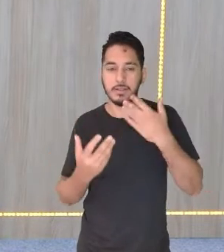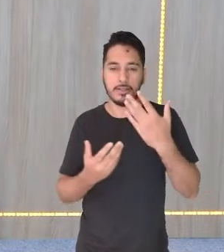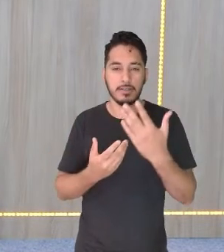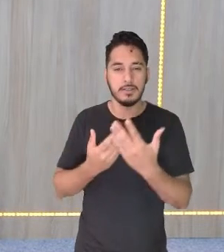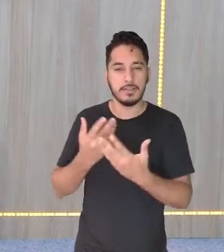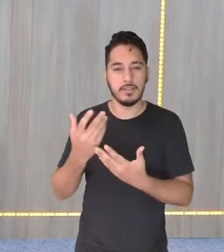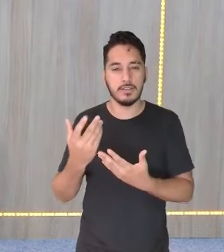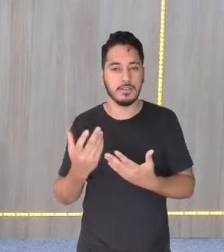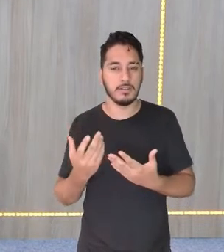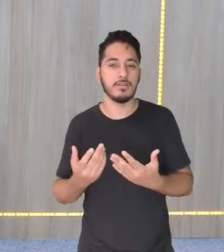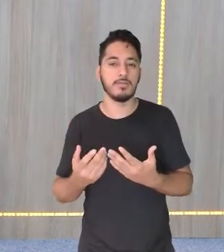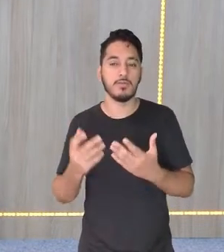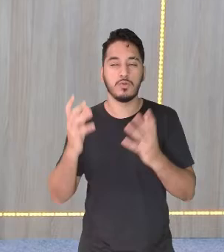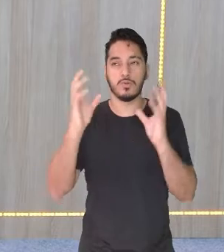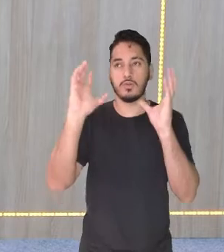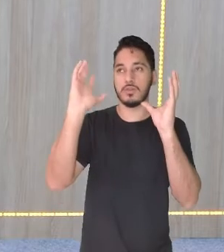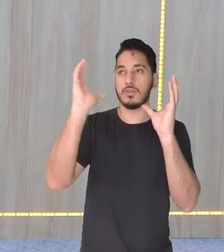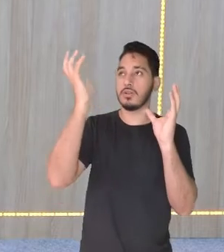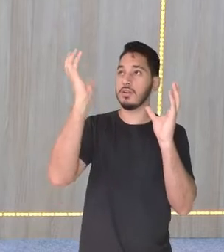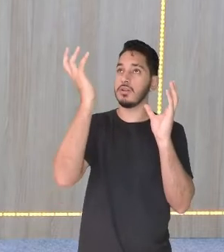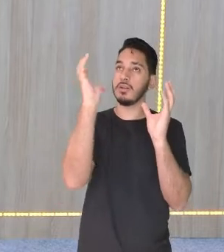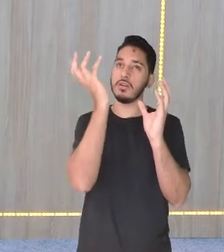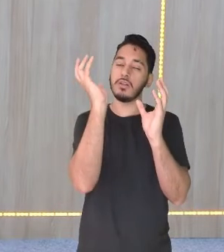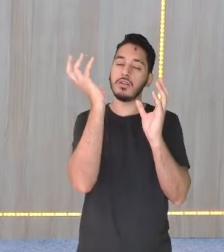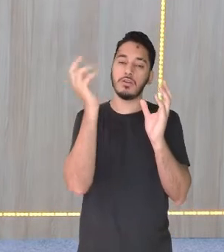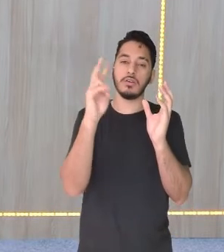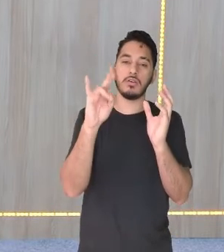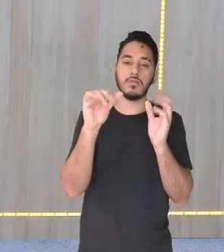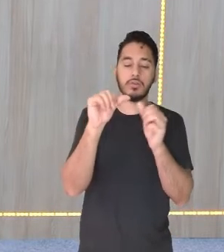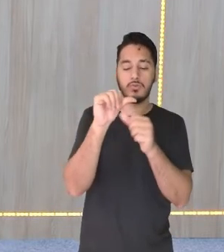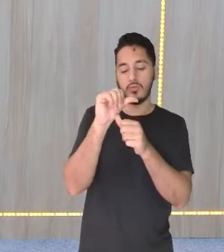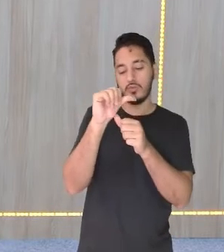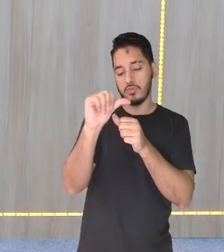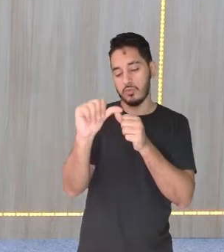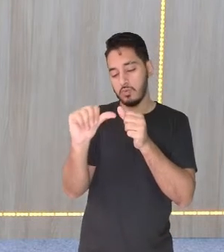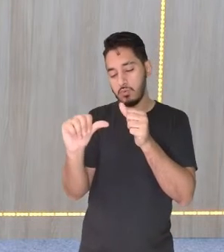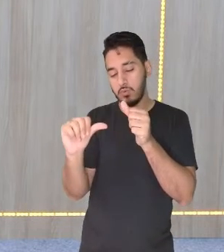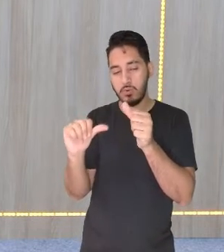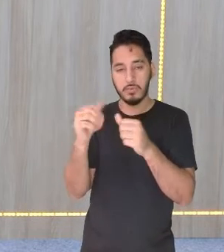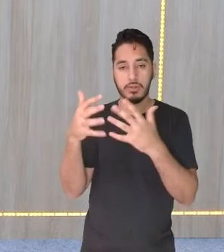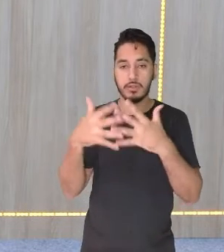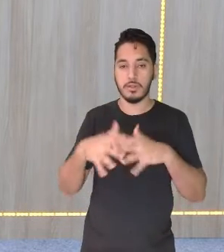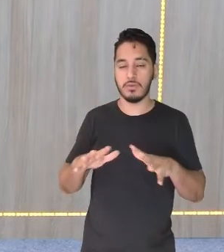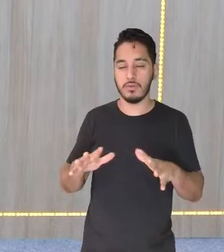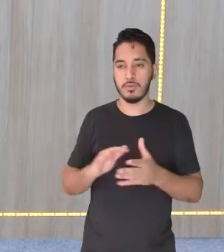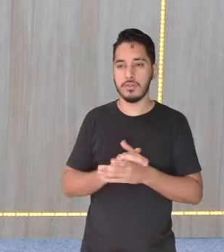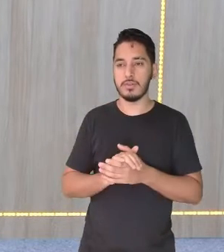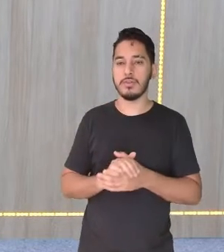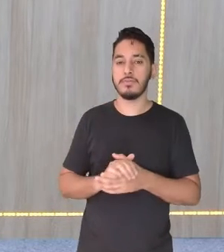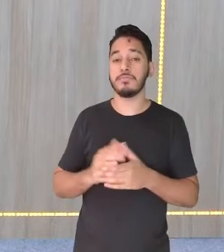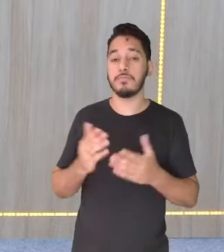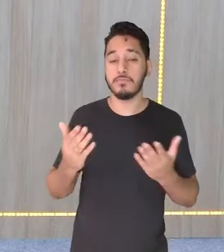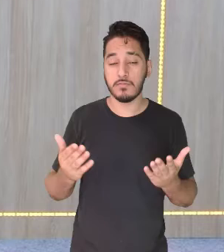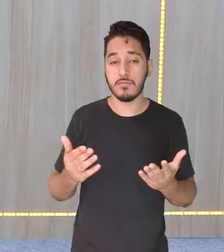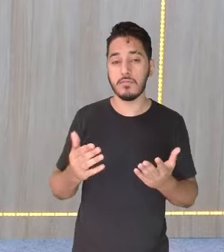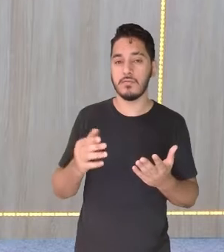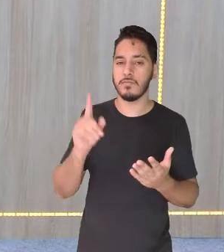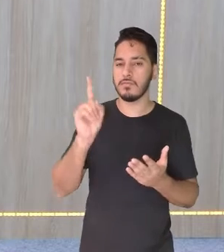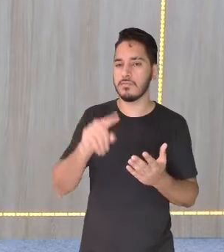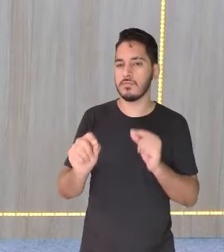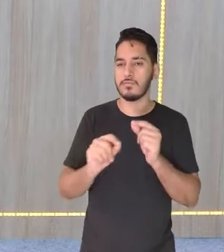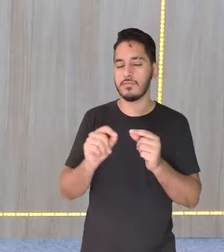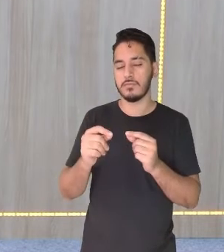do clima, e ela vai se moldando naturalmente. Mas aí, além dela se